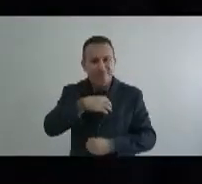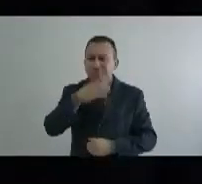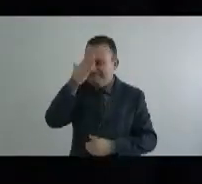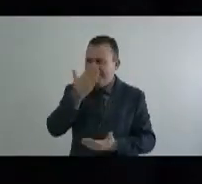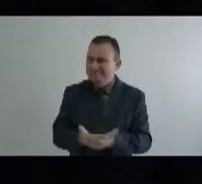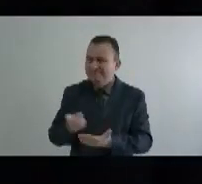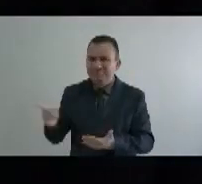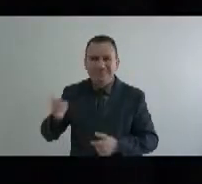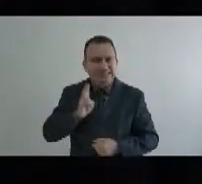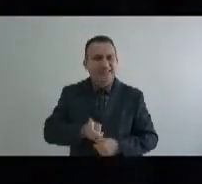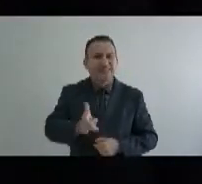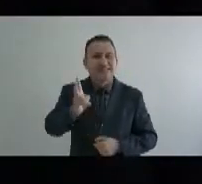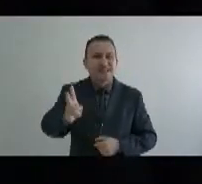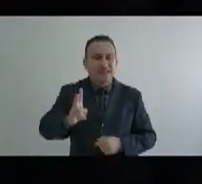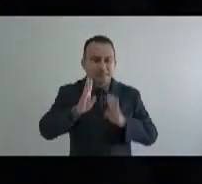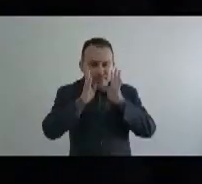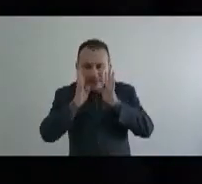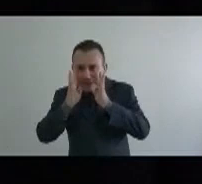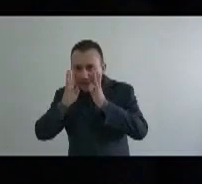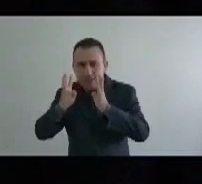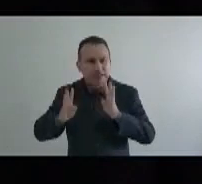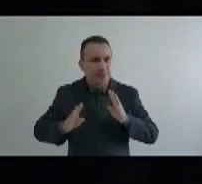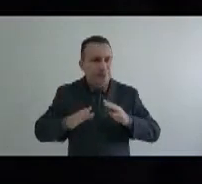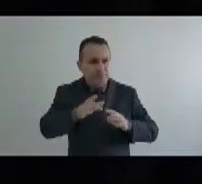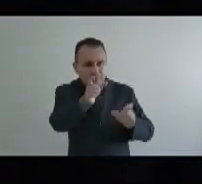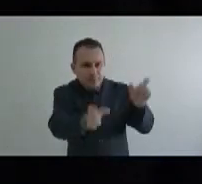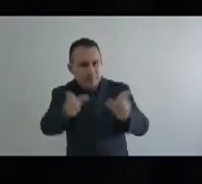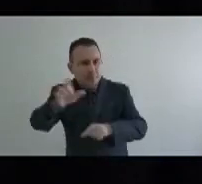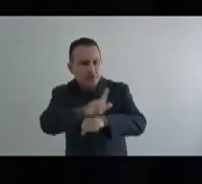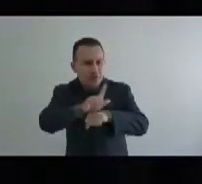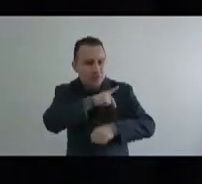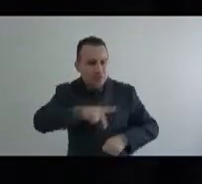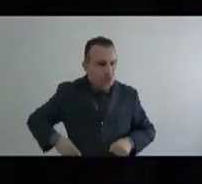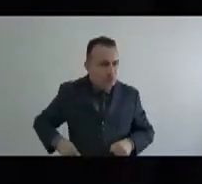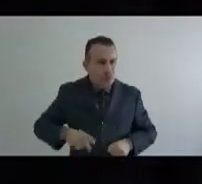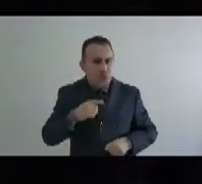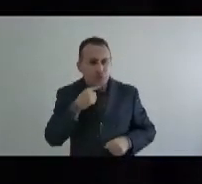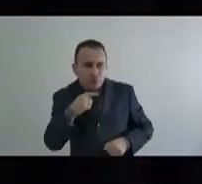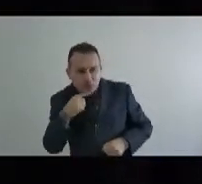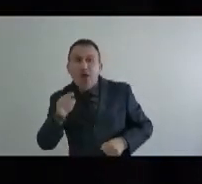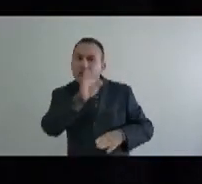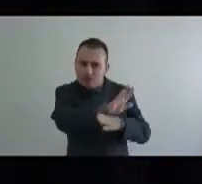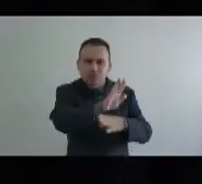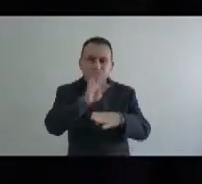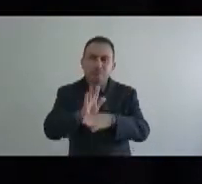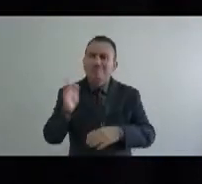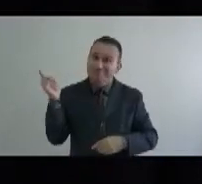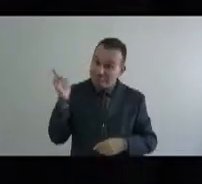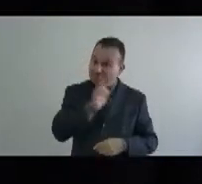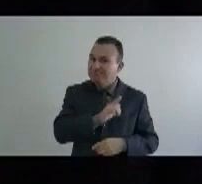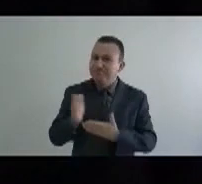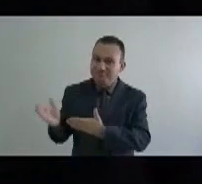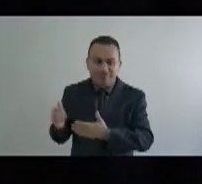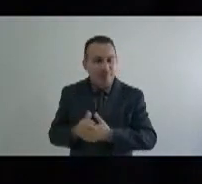cuidado de examinar os fatores que vêm impedindo os gestores públicos de atingirem os melhores resultados possíveis. Creio